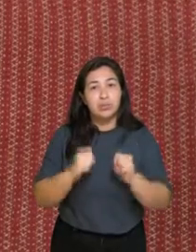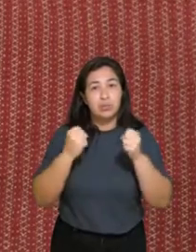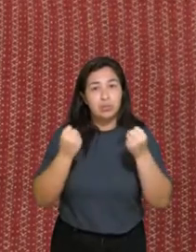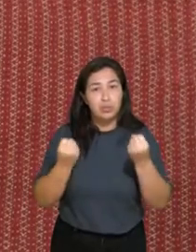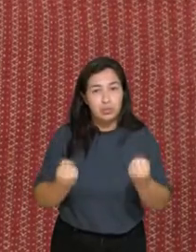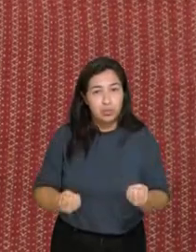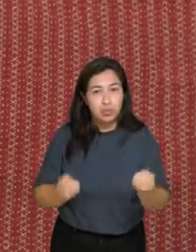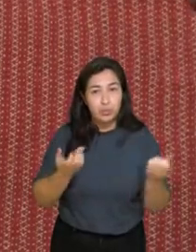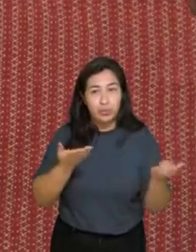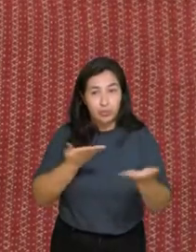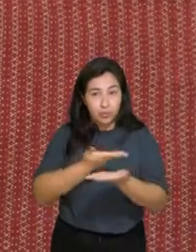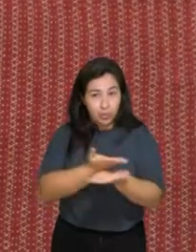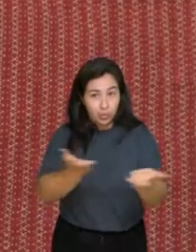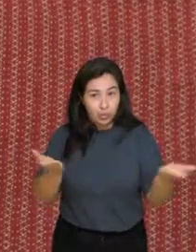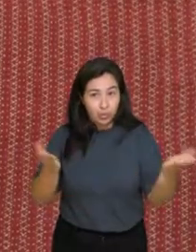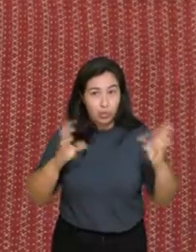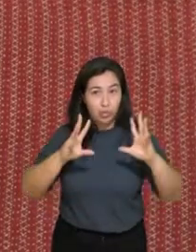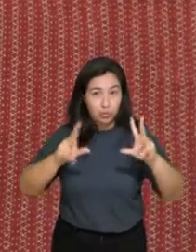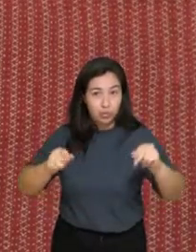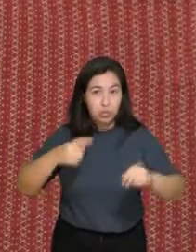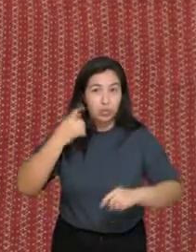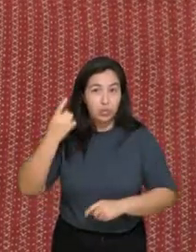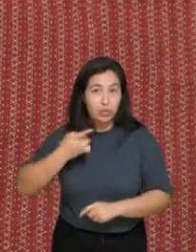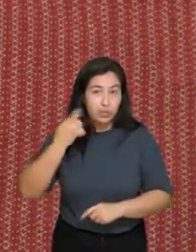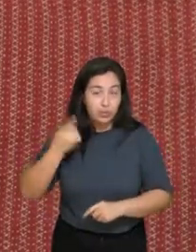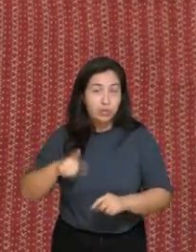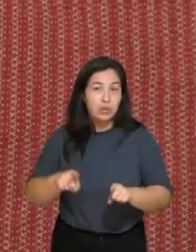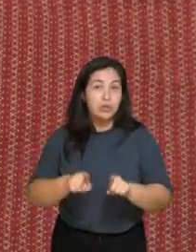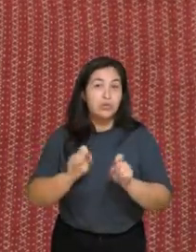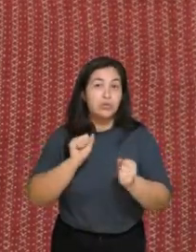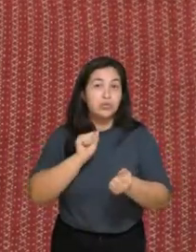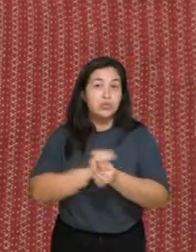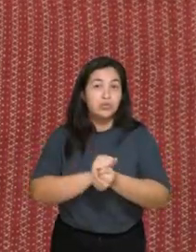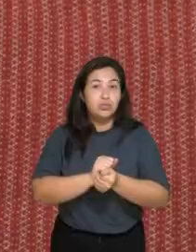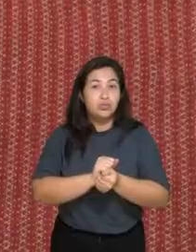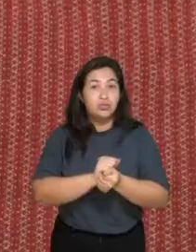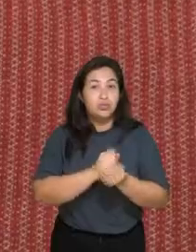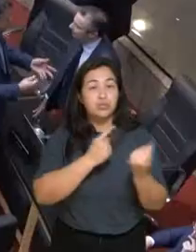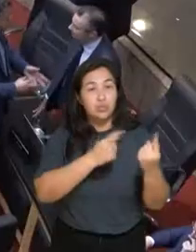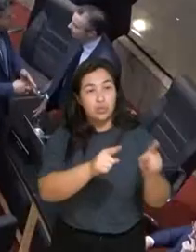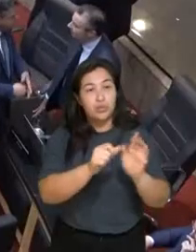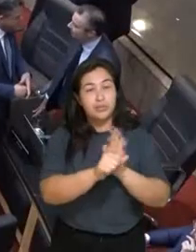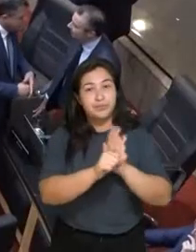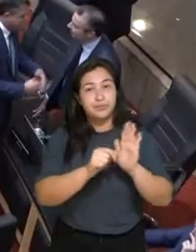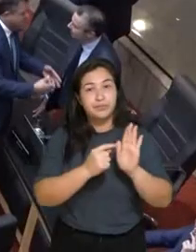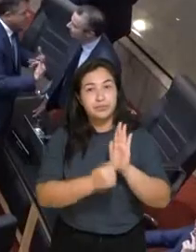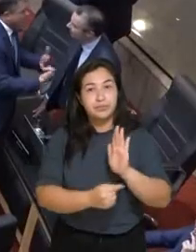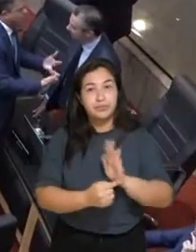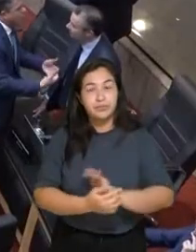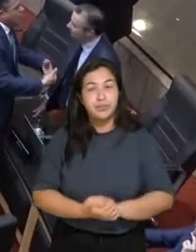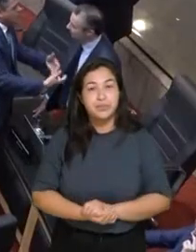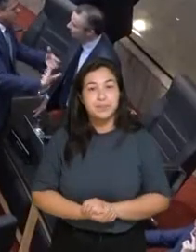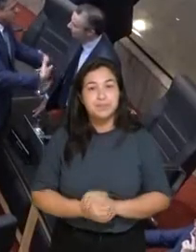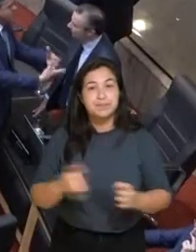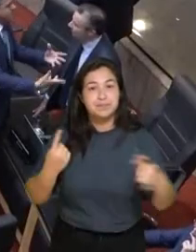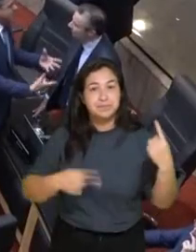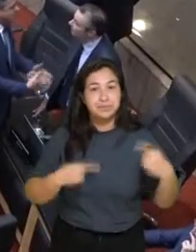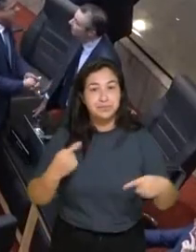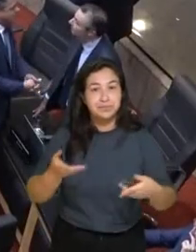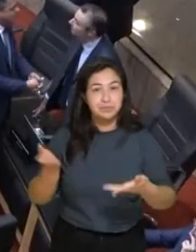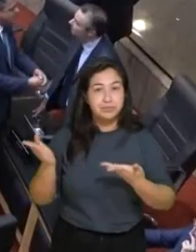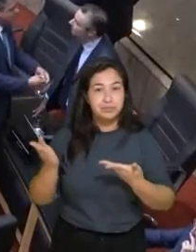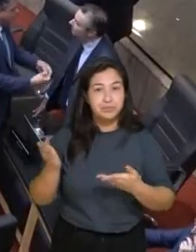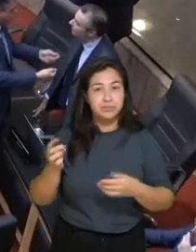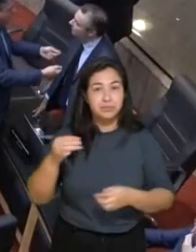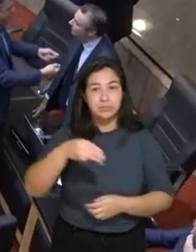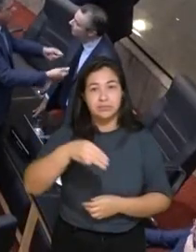aqui, todos os deputados, juntamente com o governo, para a derrubada desse veto. Obrigado, senhor presidente. Para discutir a matéria, com a palavra o deputado Mário